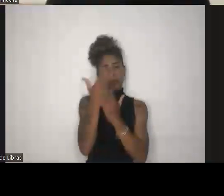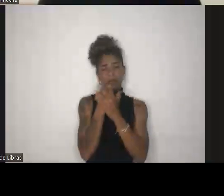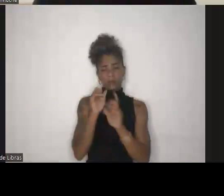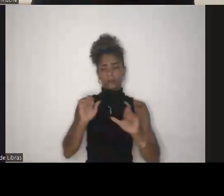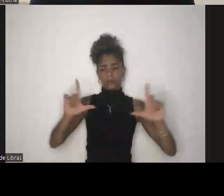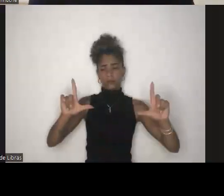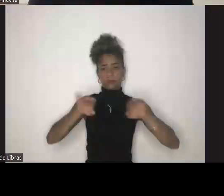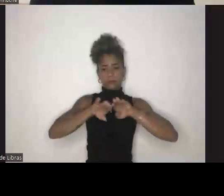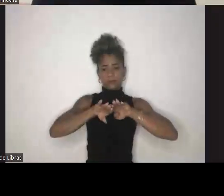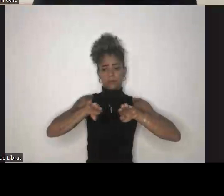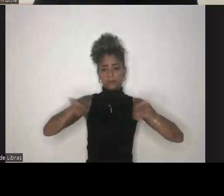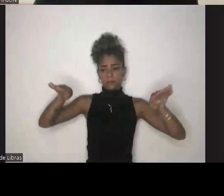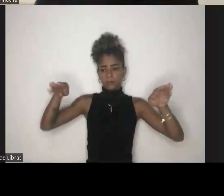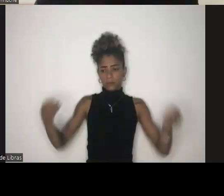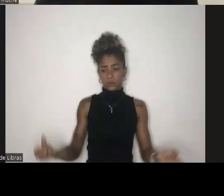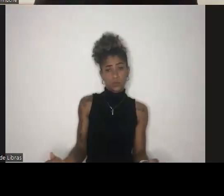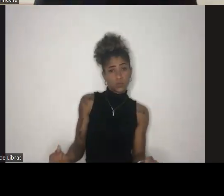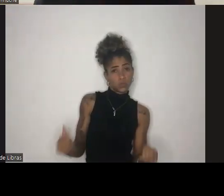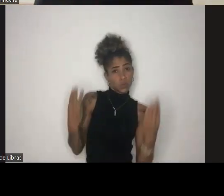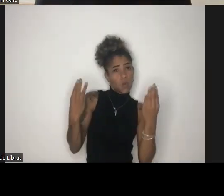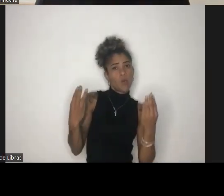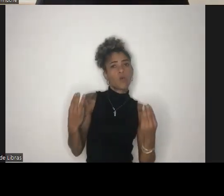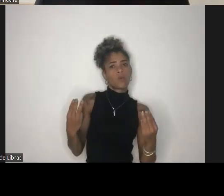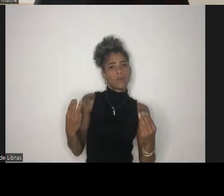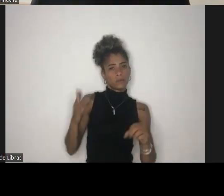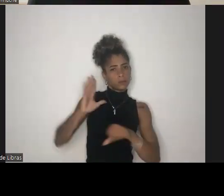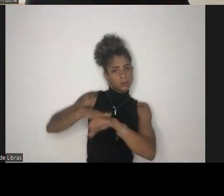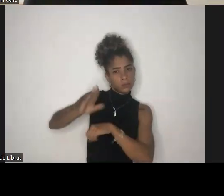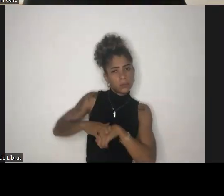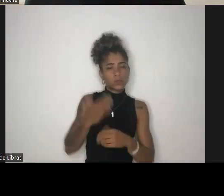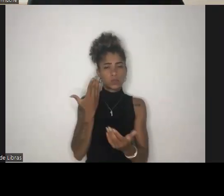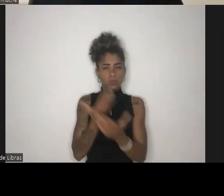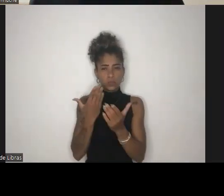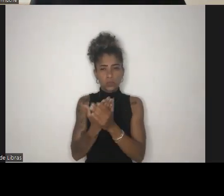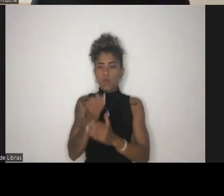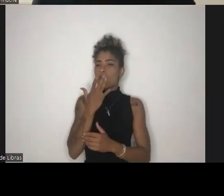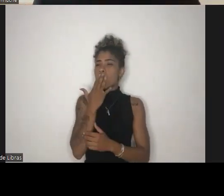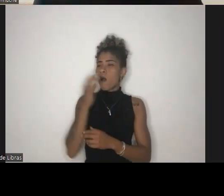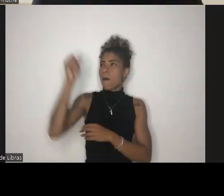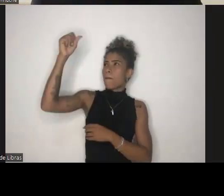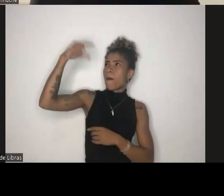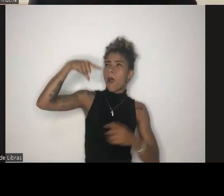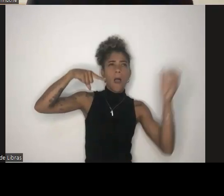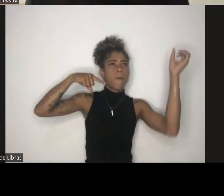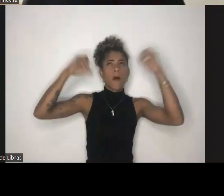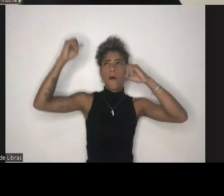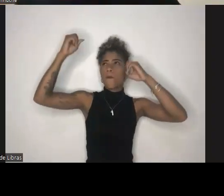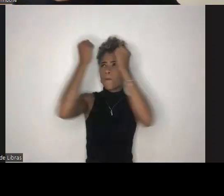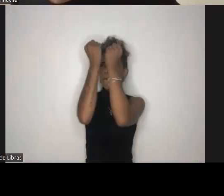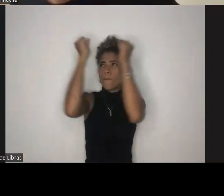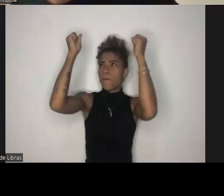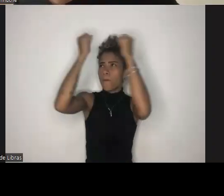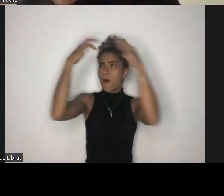um de uma abertura de um evento o desenho de palco estudo dos leds mapeamento de conteúdo dentro do